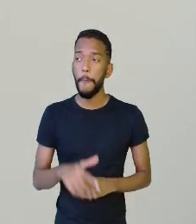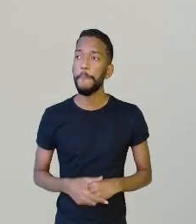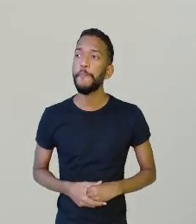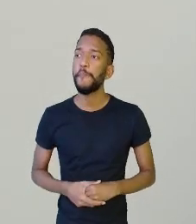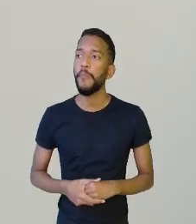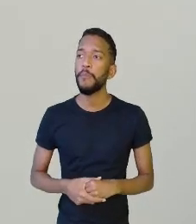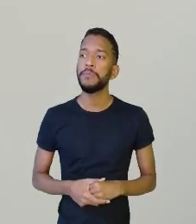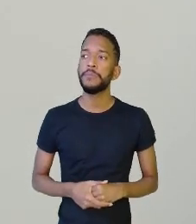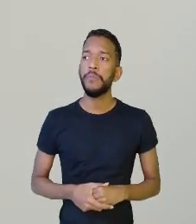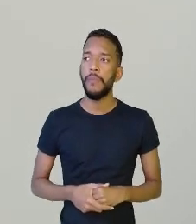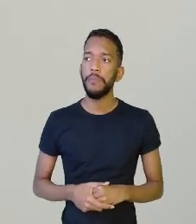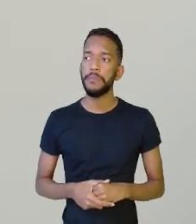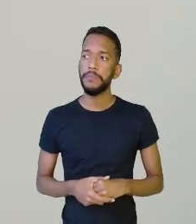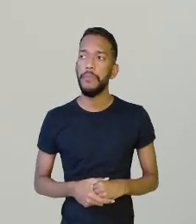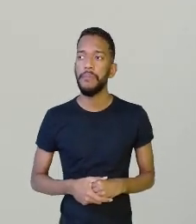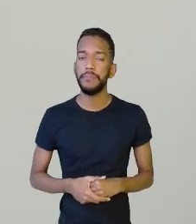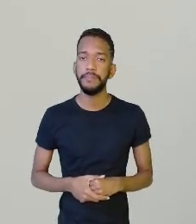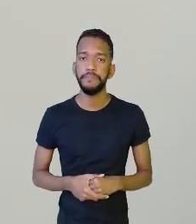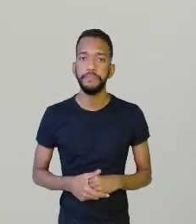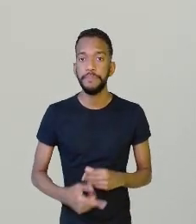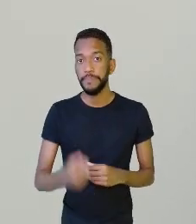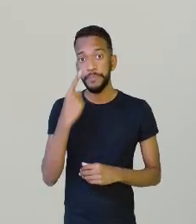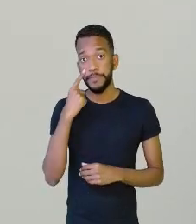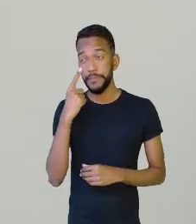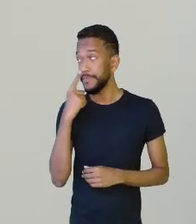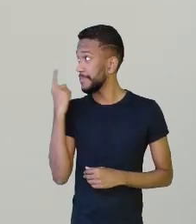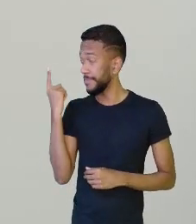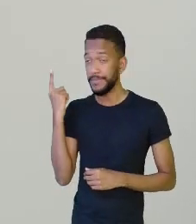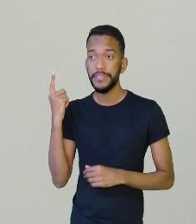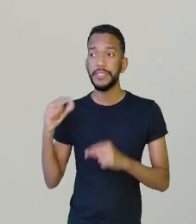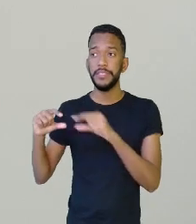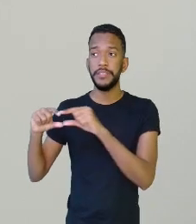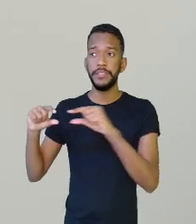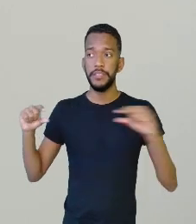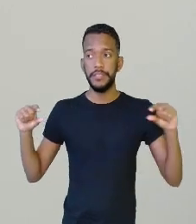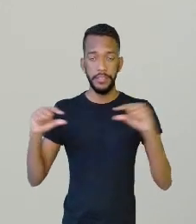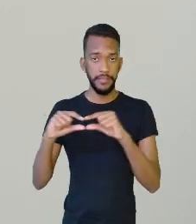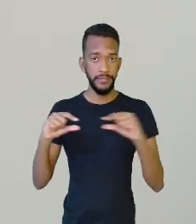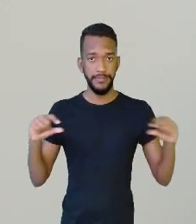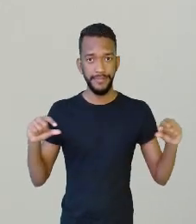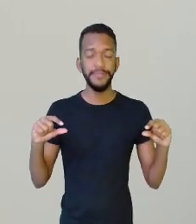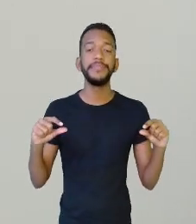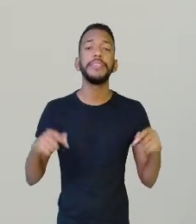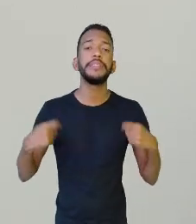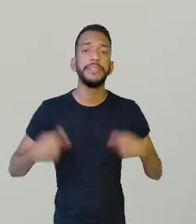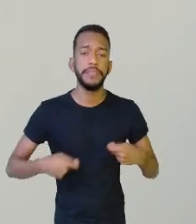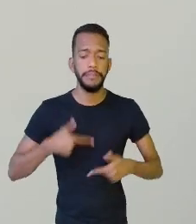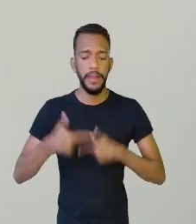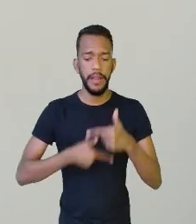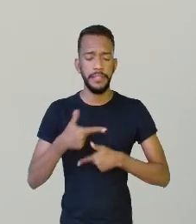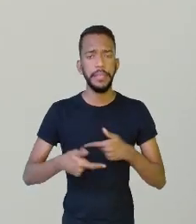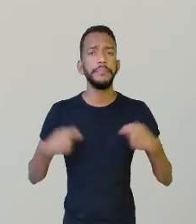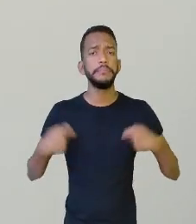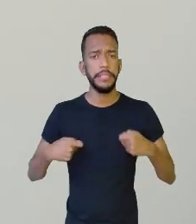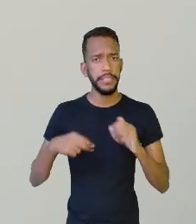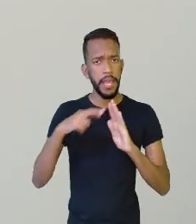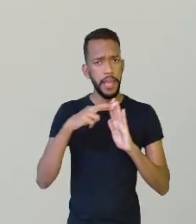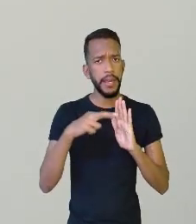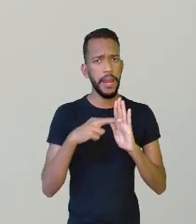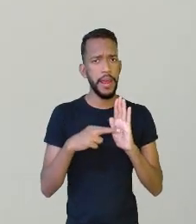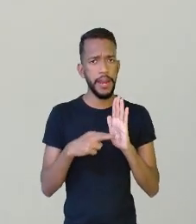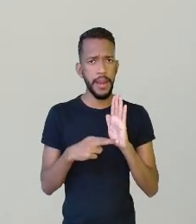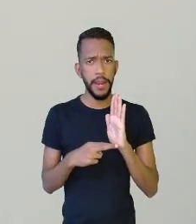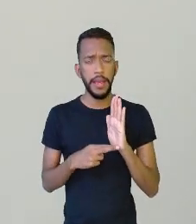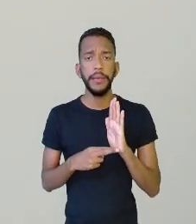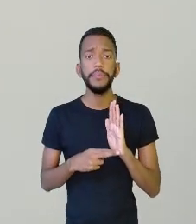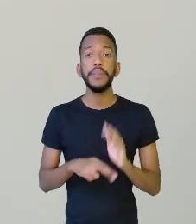operações matemáticas são realizadas para serem realizadas, elas precisam de algumas regras. Olha